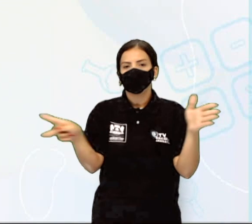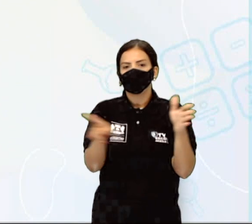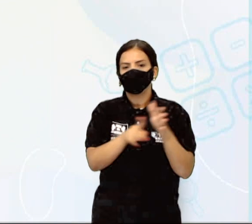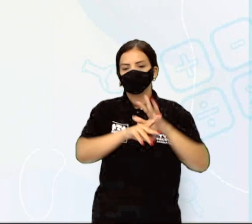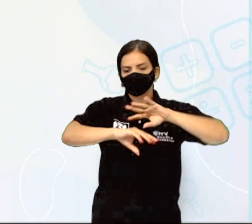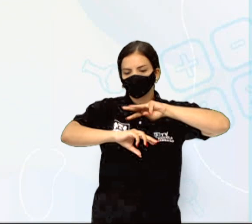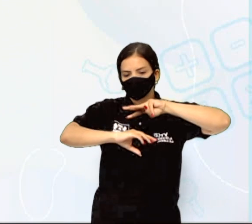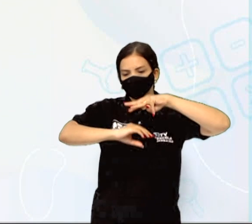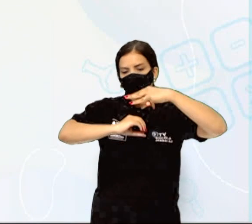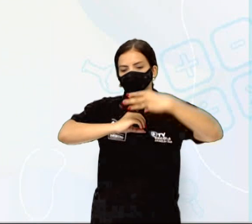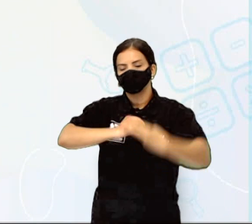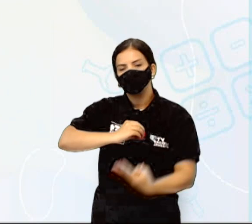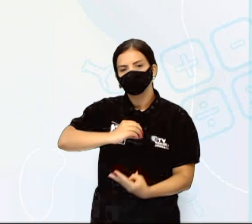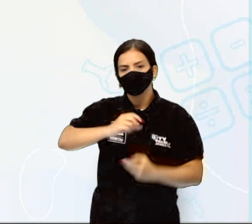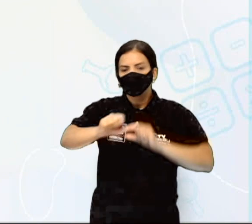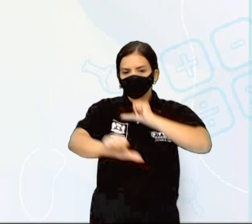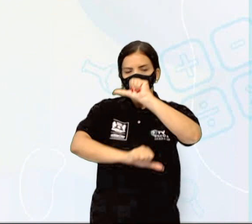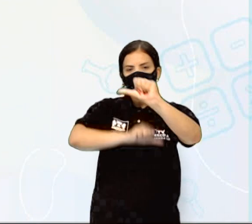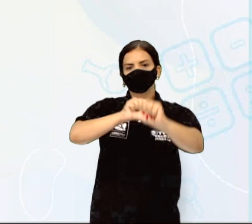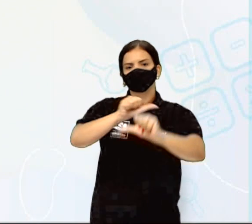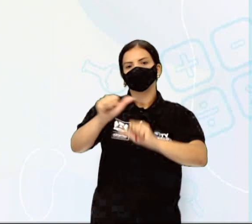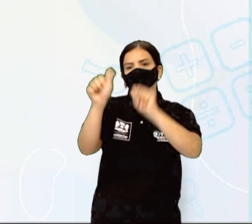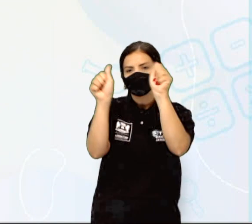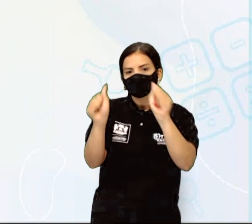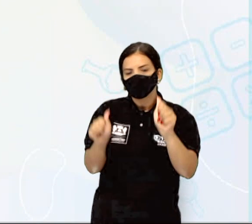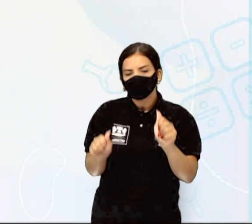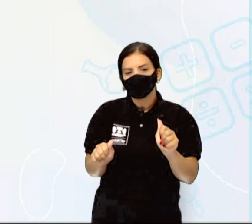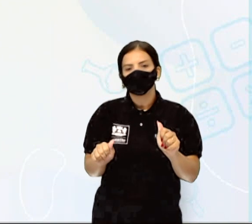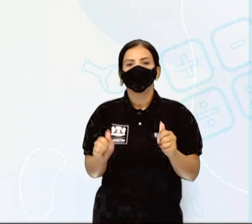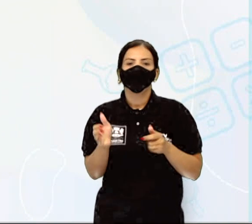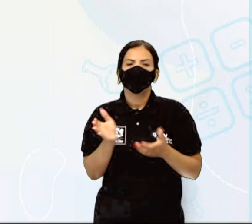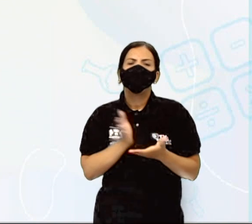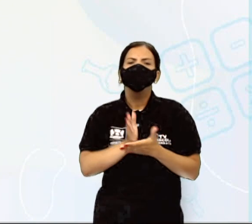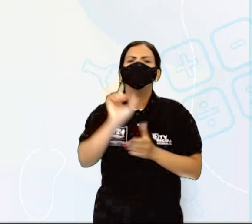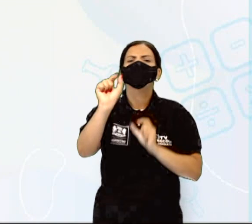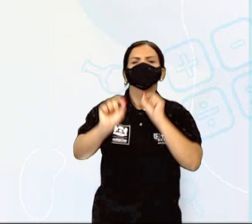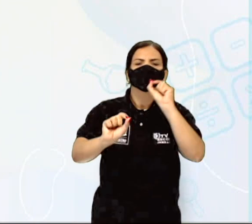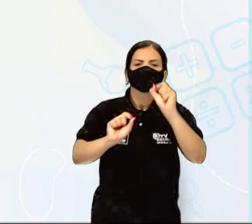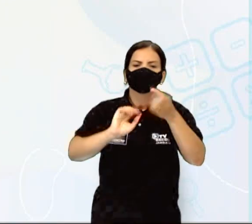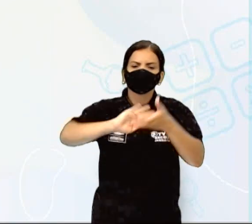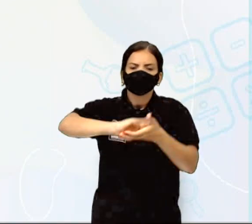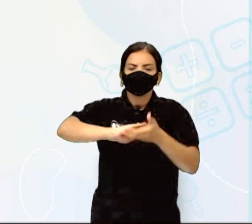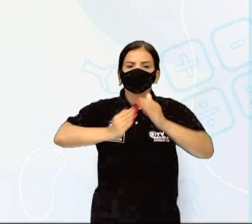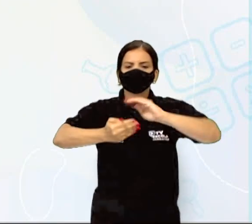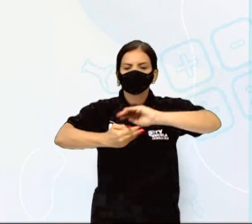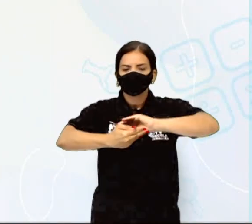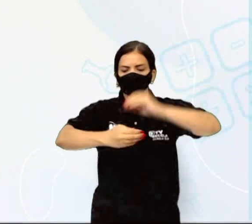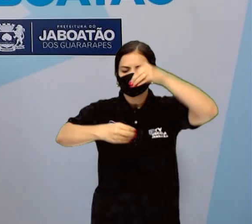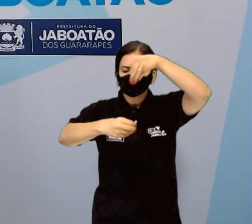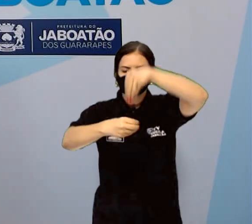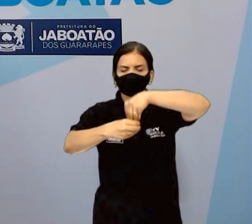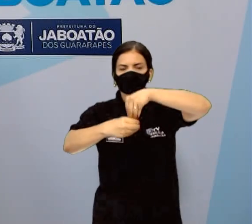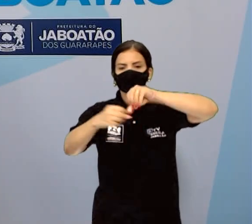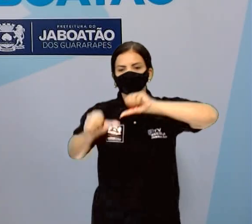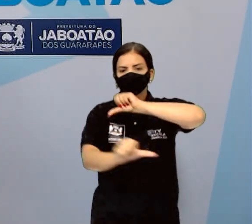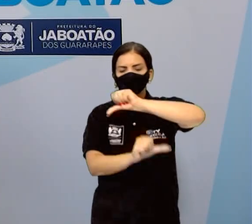plasmática pode modificar a sua forma através do dobramento e da transformação desses tubos.